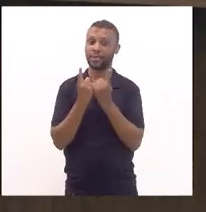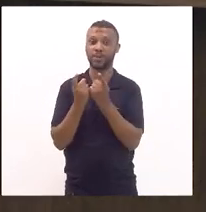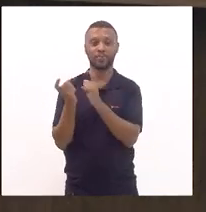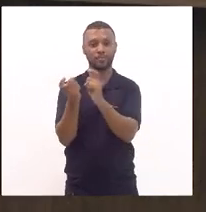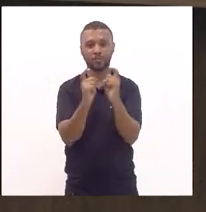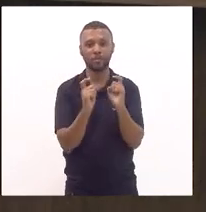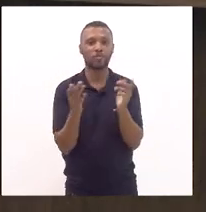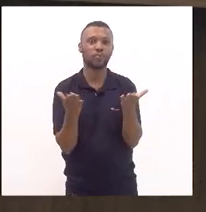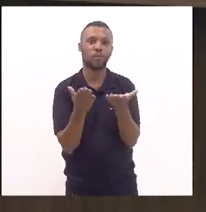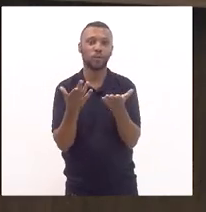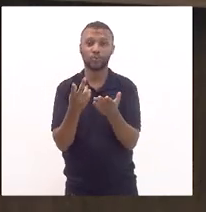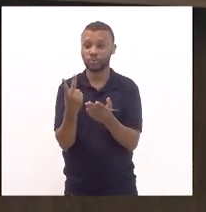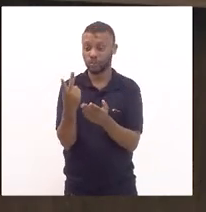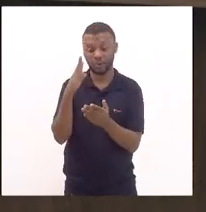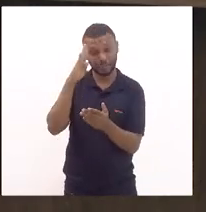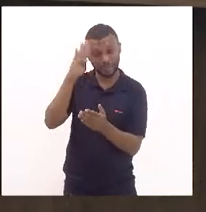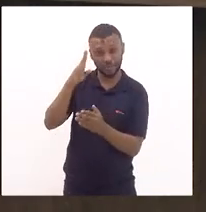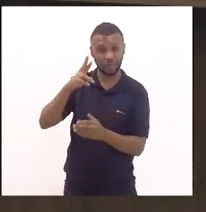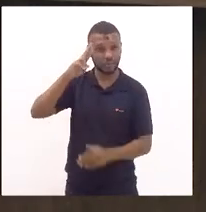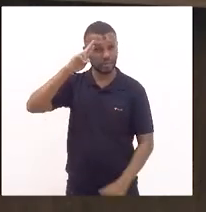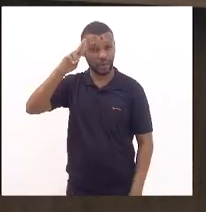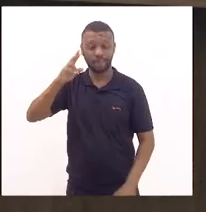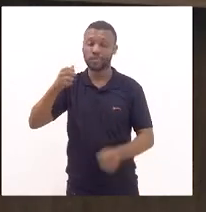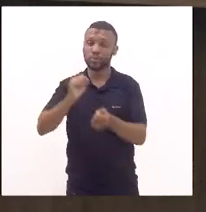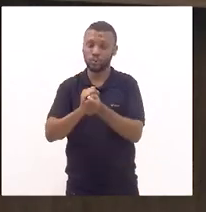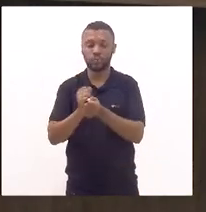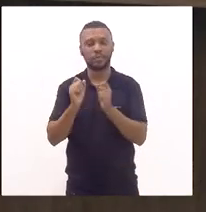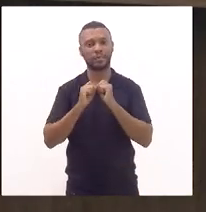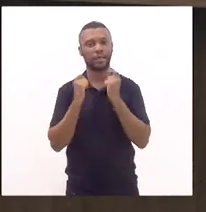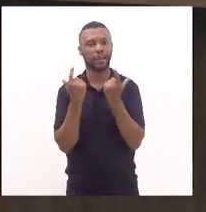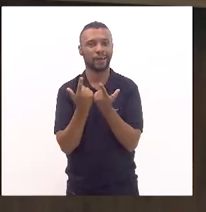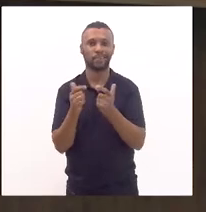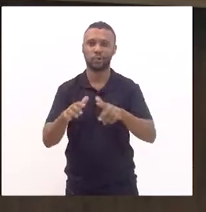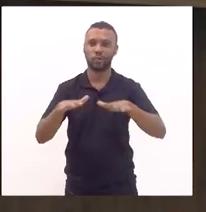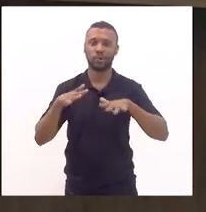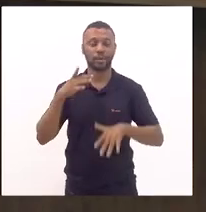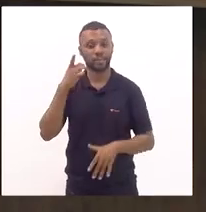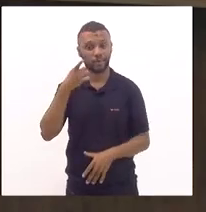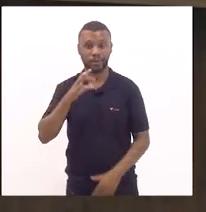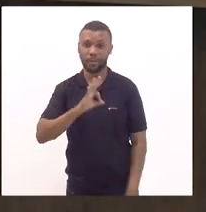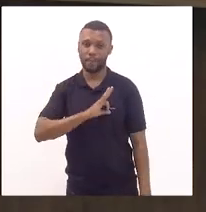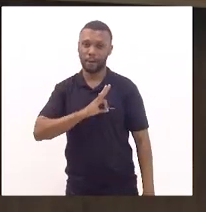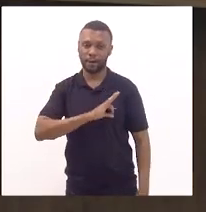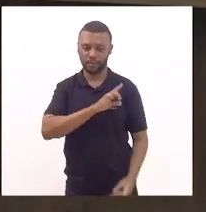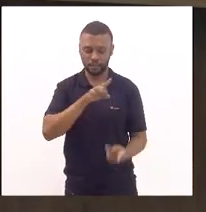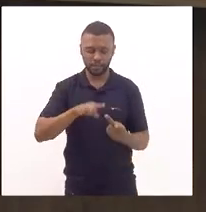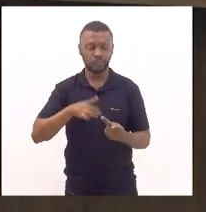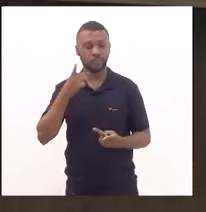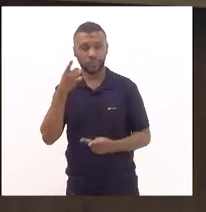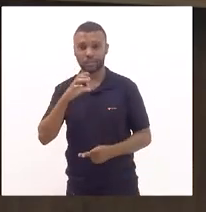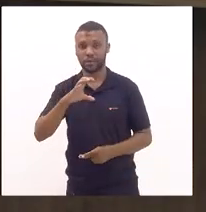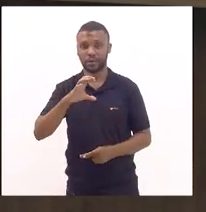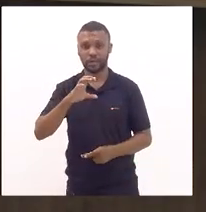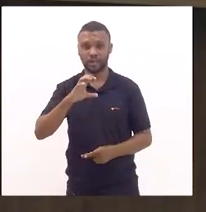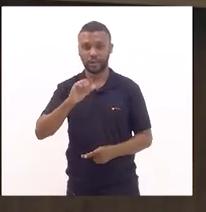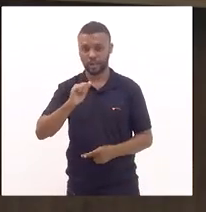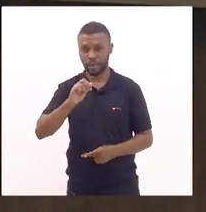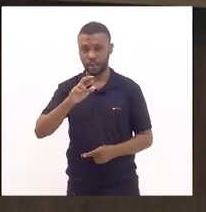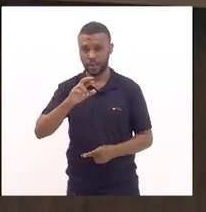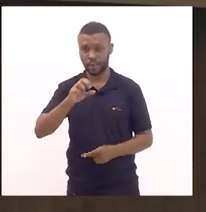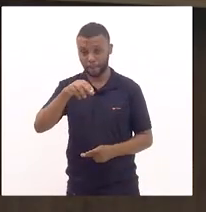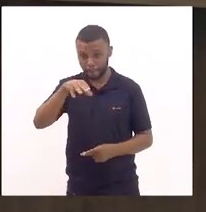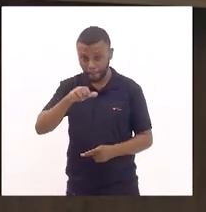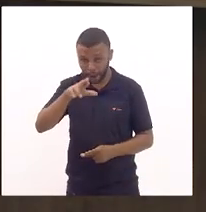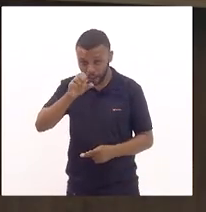dois grandes chefes da Polícia Civil juntos aqui no Parlamento Fluminense, que é a deputada Marta Rocha e o nosso querido delegado